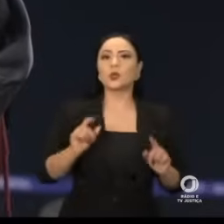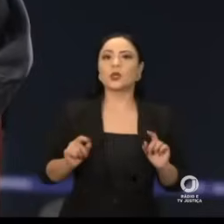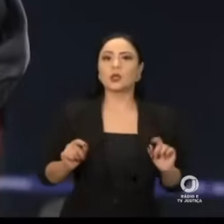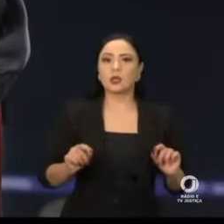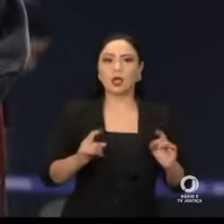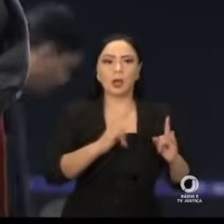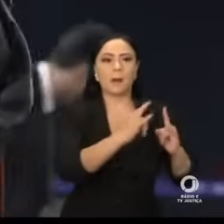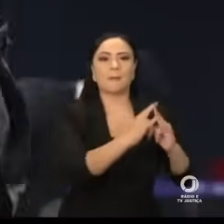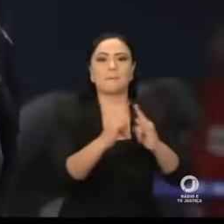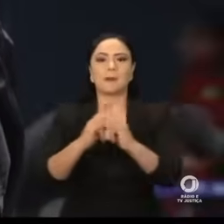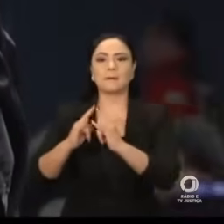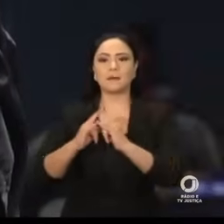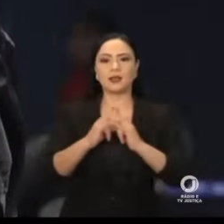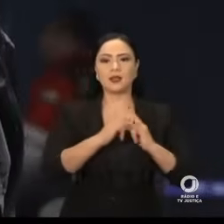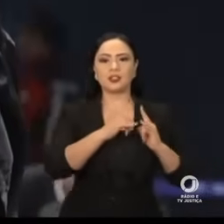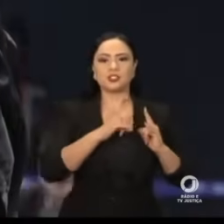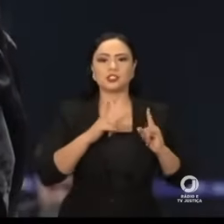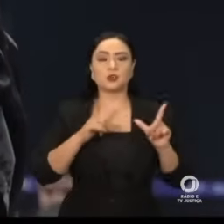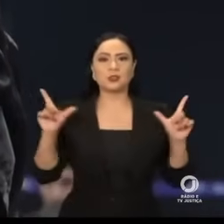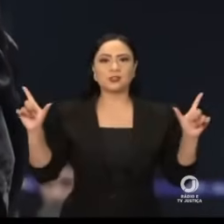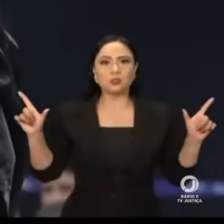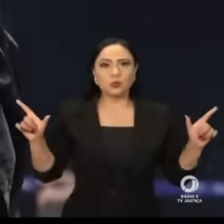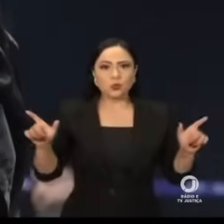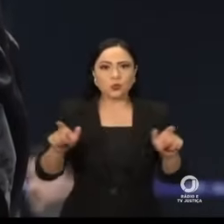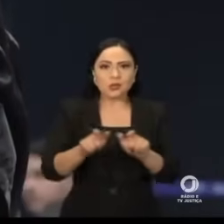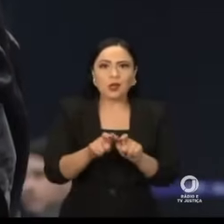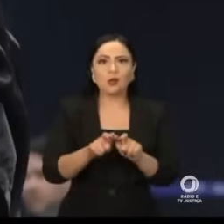acampamentos tinham tido uma expressiva diminuição.